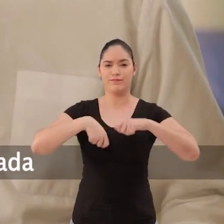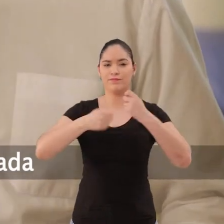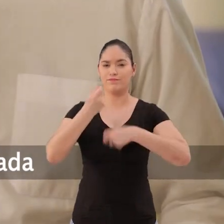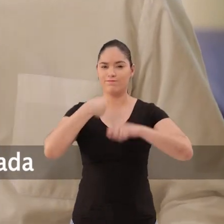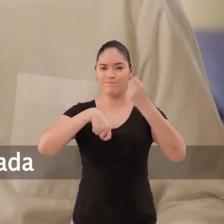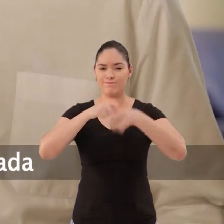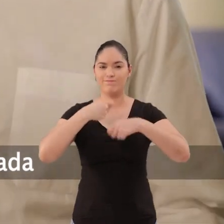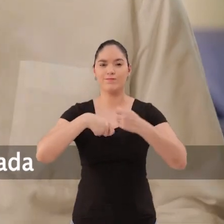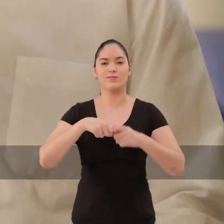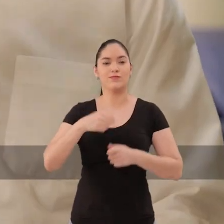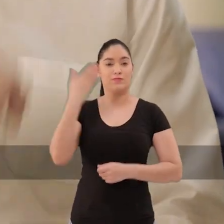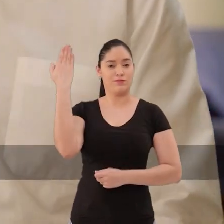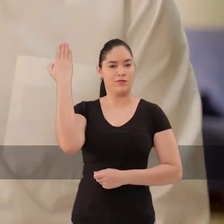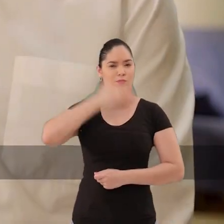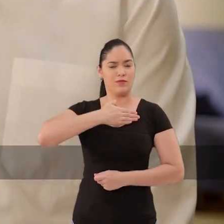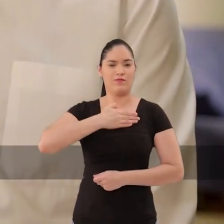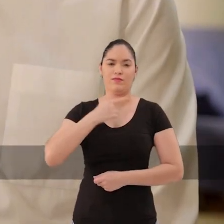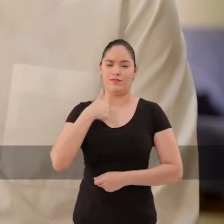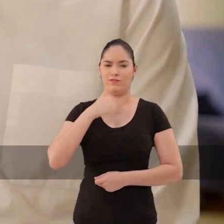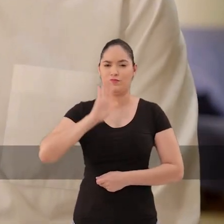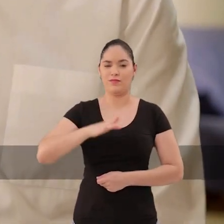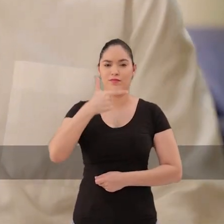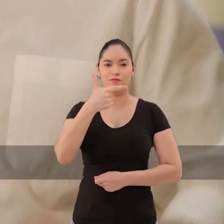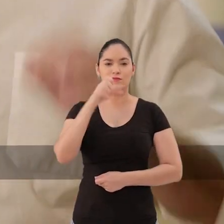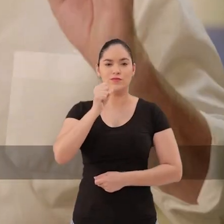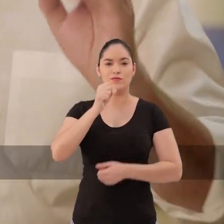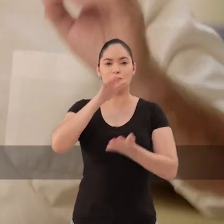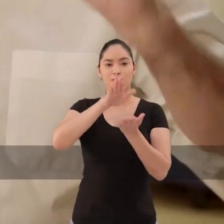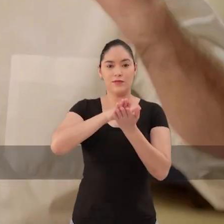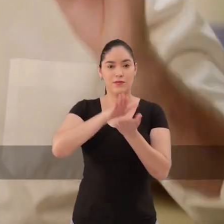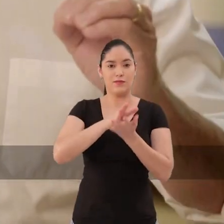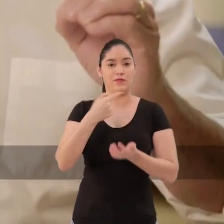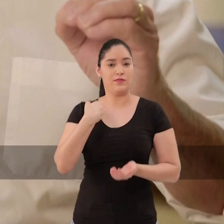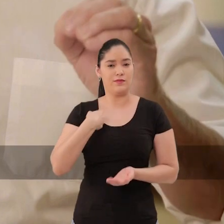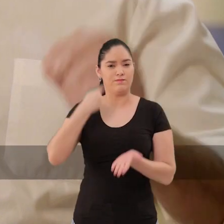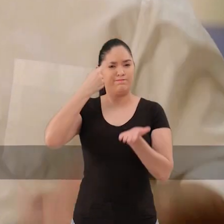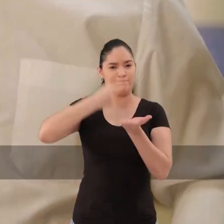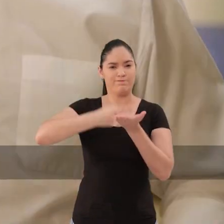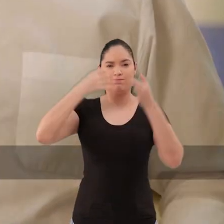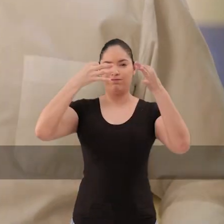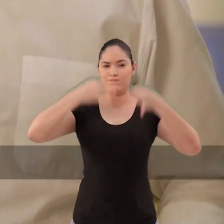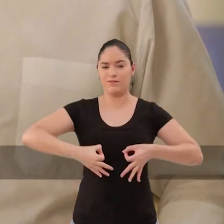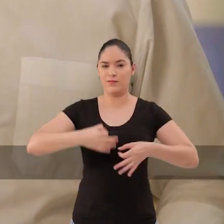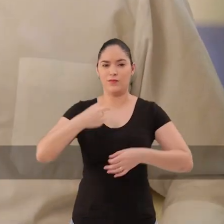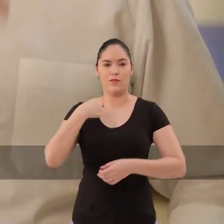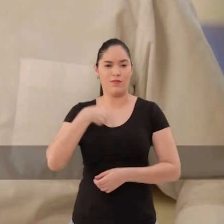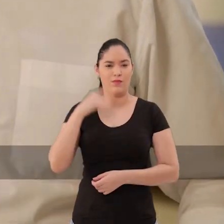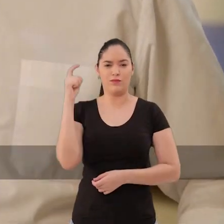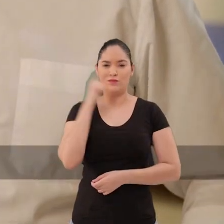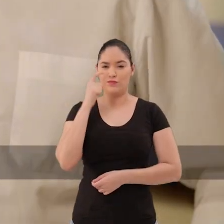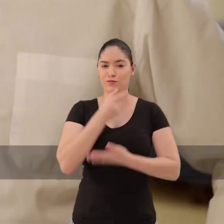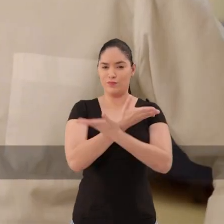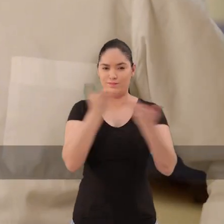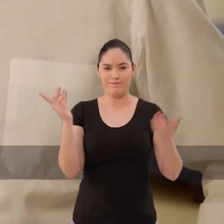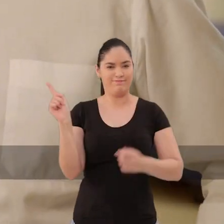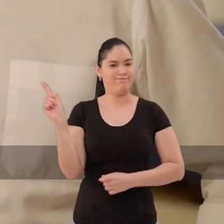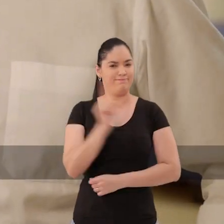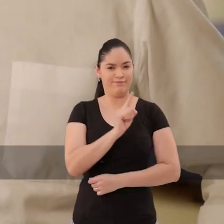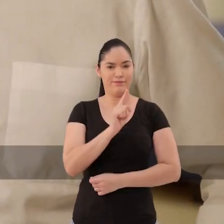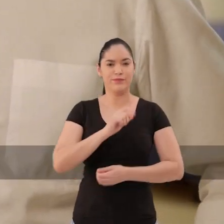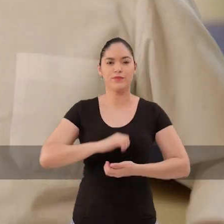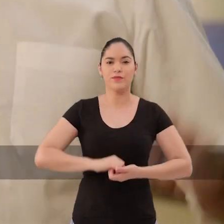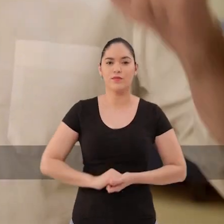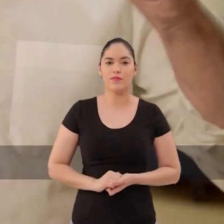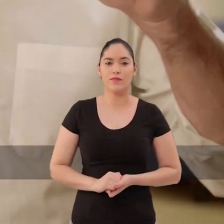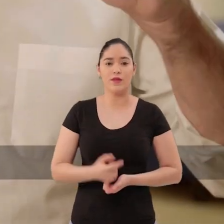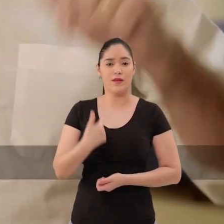de gestão comprovada nesses 28 anos de Palmas. Sou honrador de compromissos e não vou te enganar ou mentir para